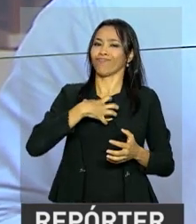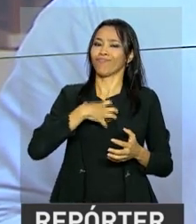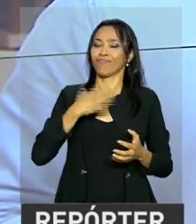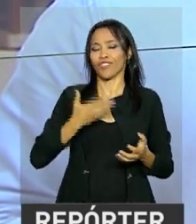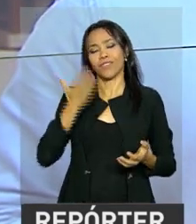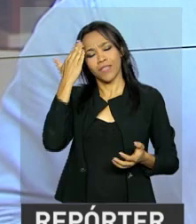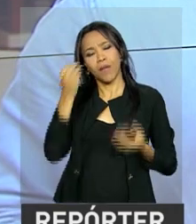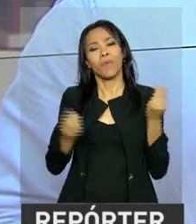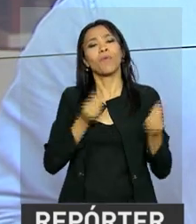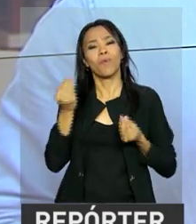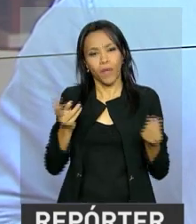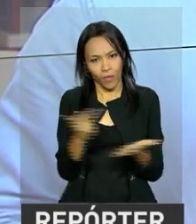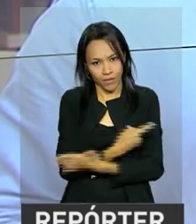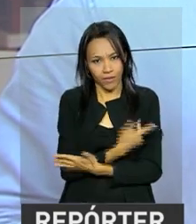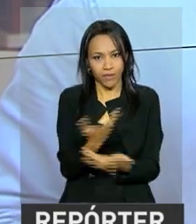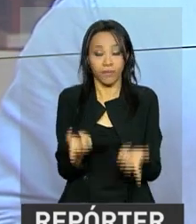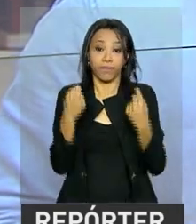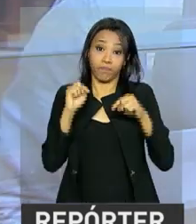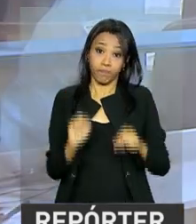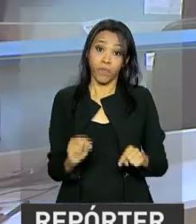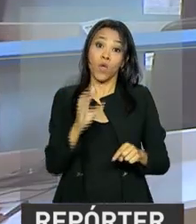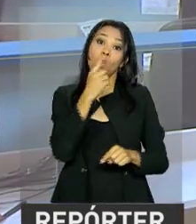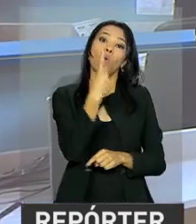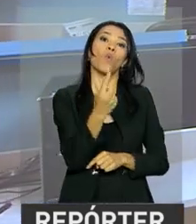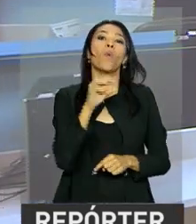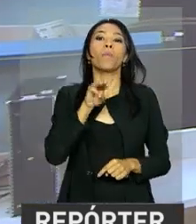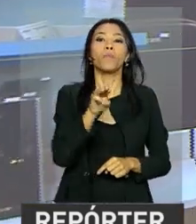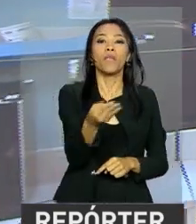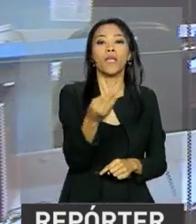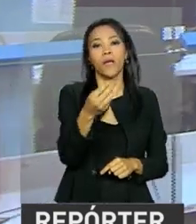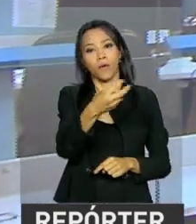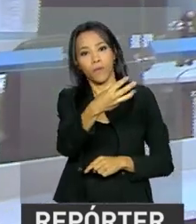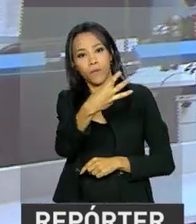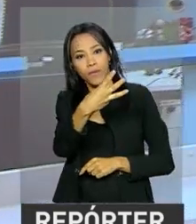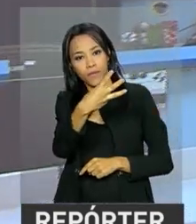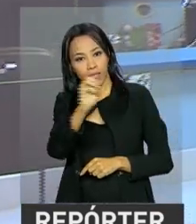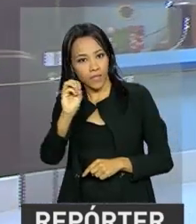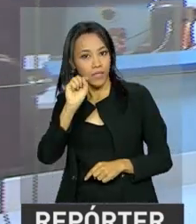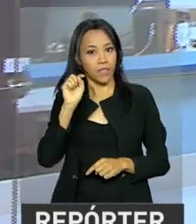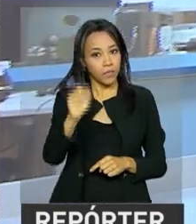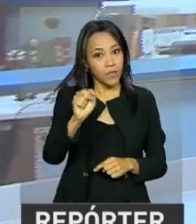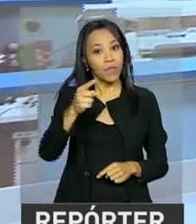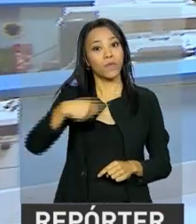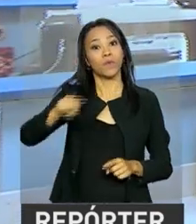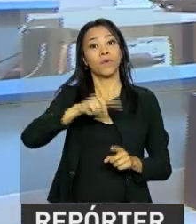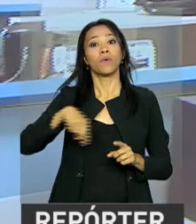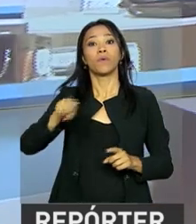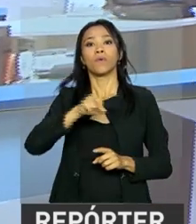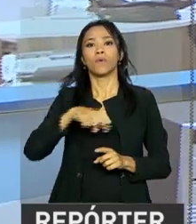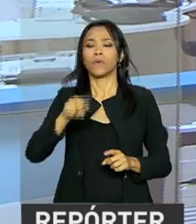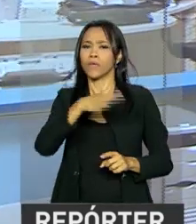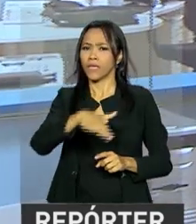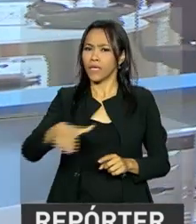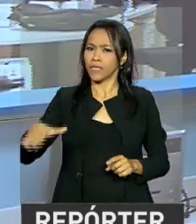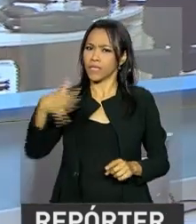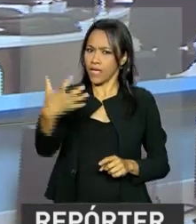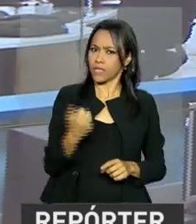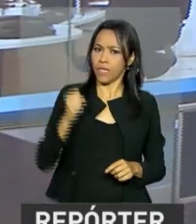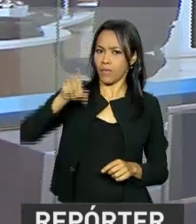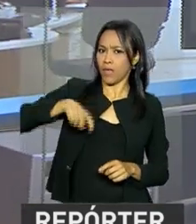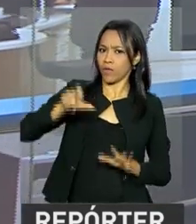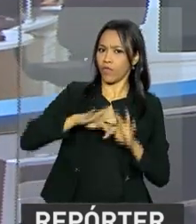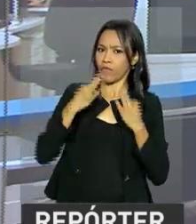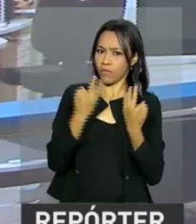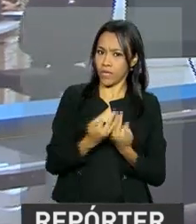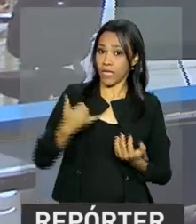Leonardo e mais de 1 mil 300.000 crianças da de famílias que recebem o bolsa família e que completam